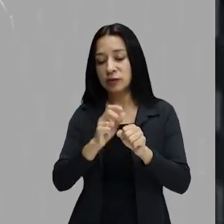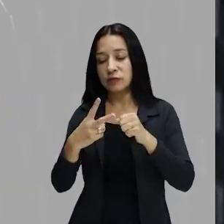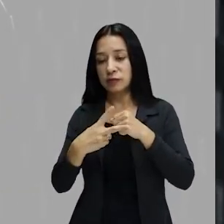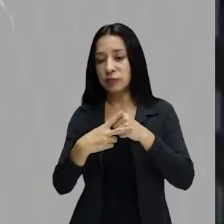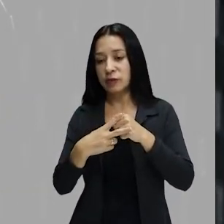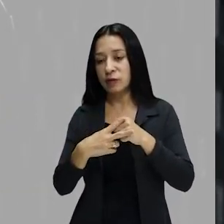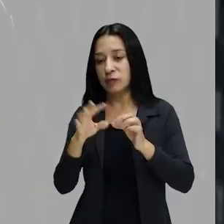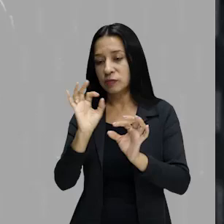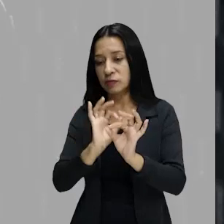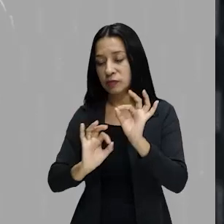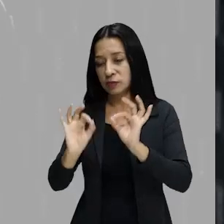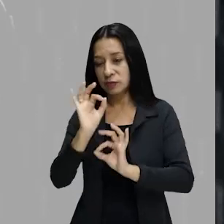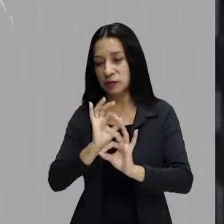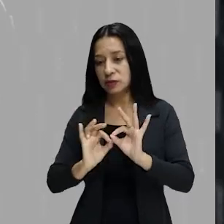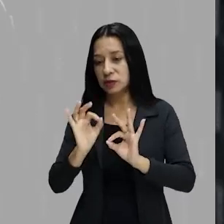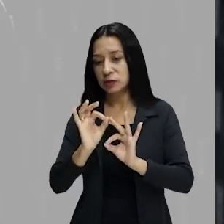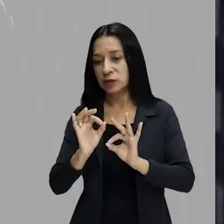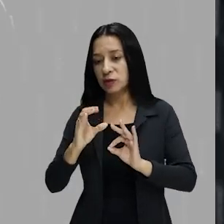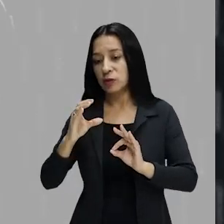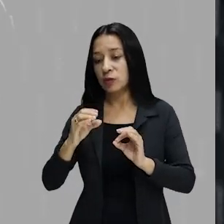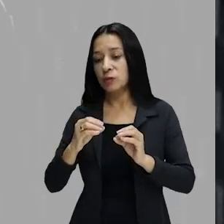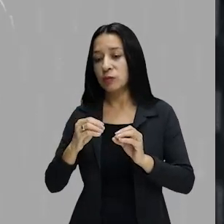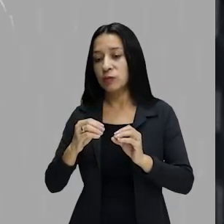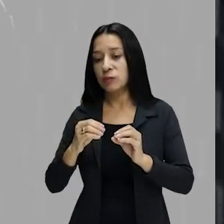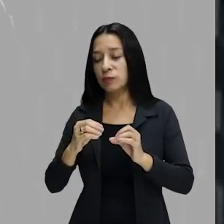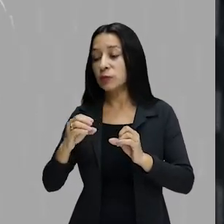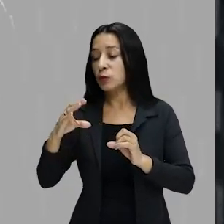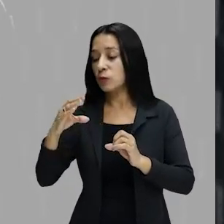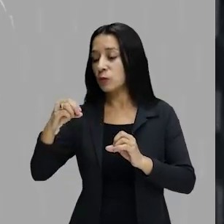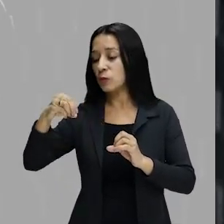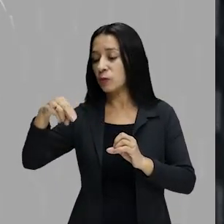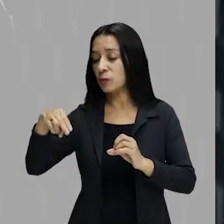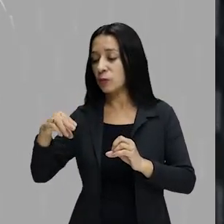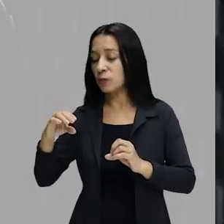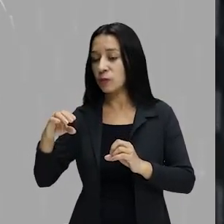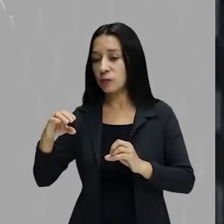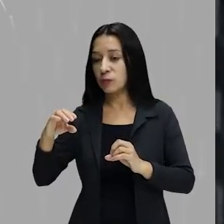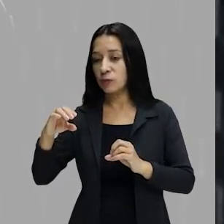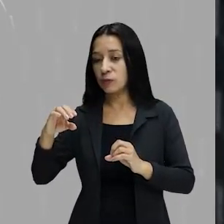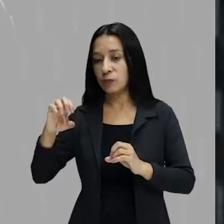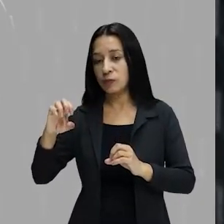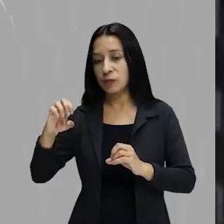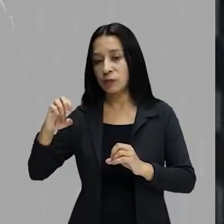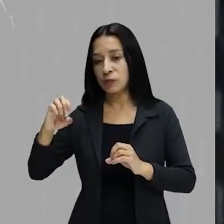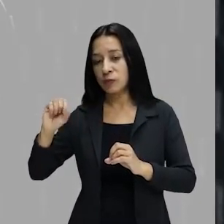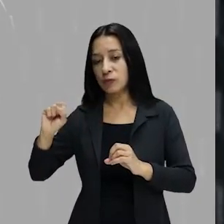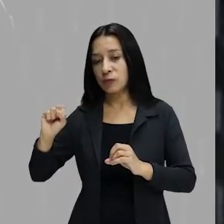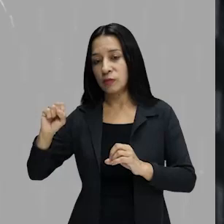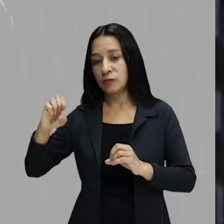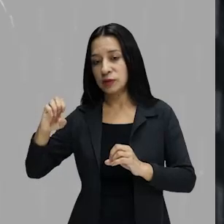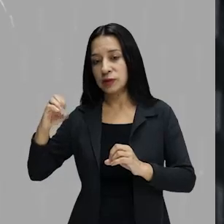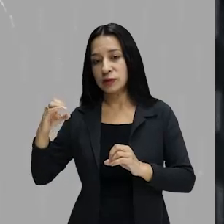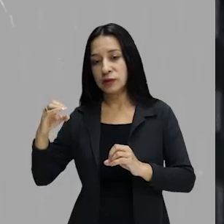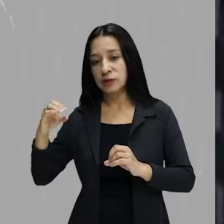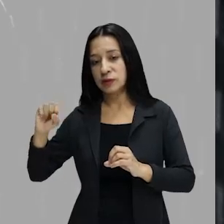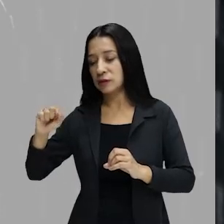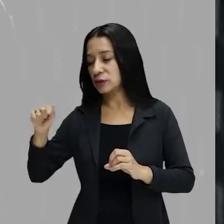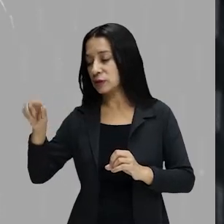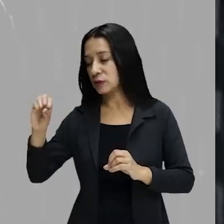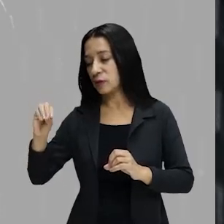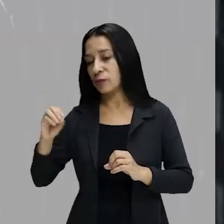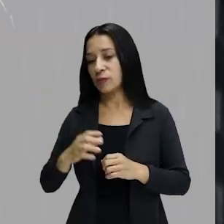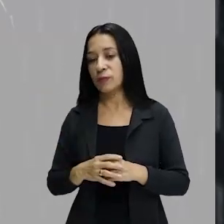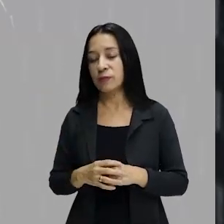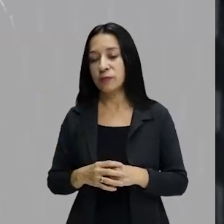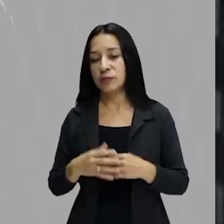vai funcionar com uma concessão. Entenderam? Legal, né? Então, gente, não adianta mesmo, nós estamos com